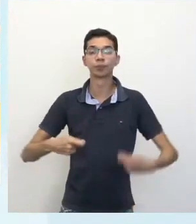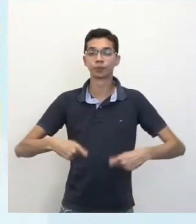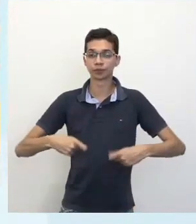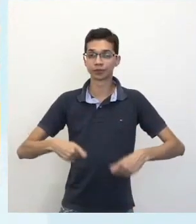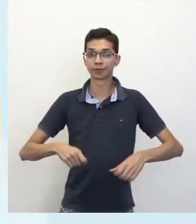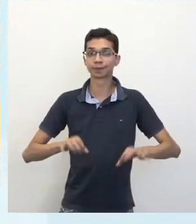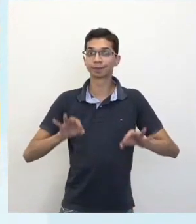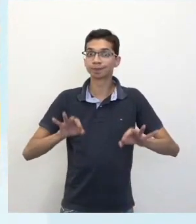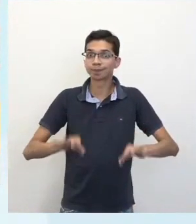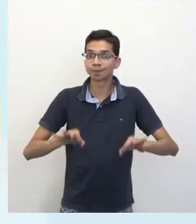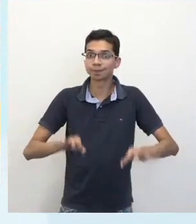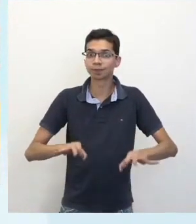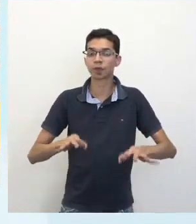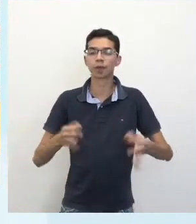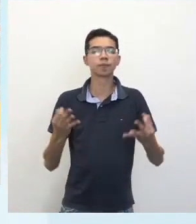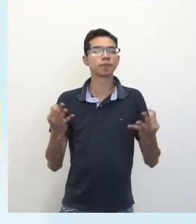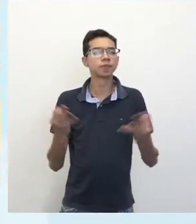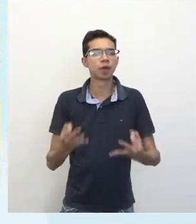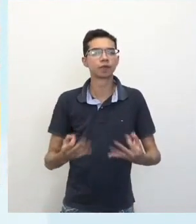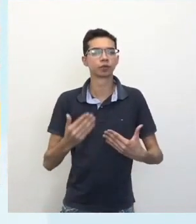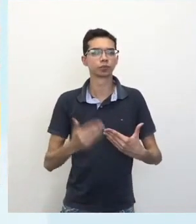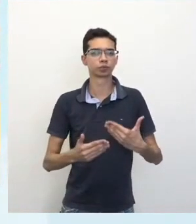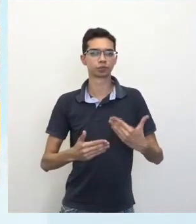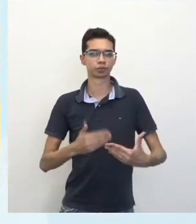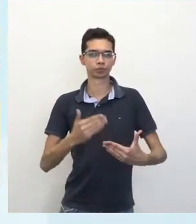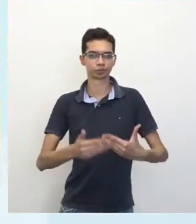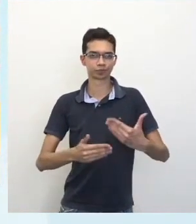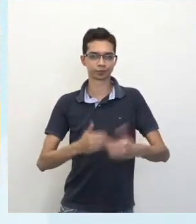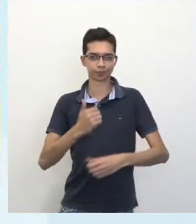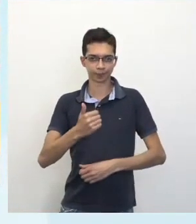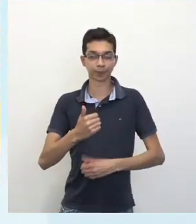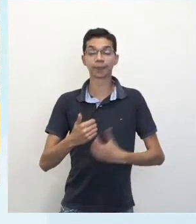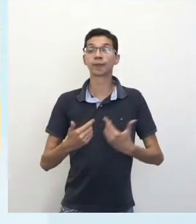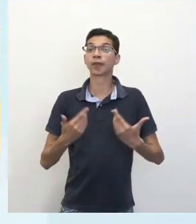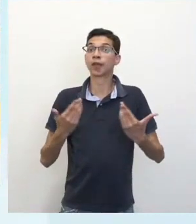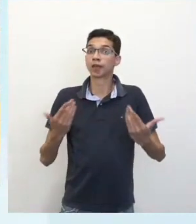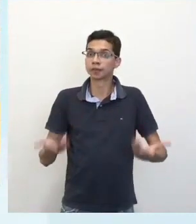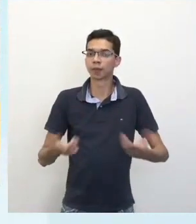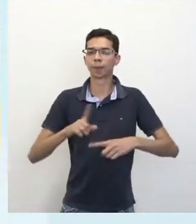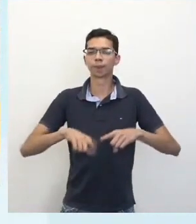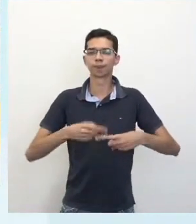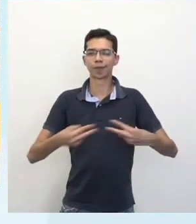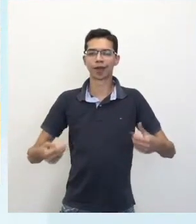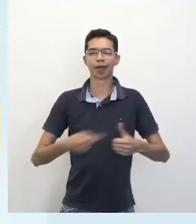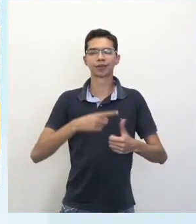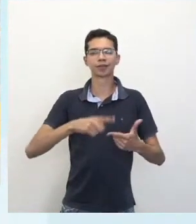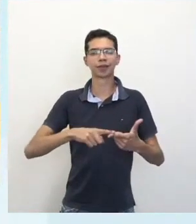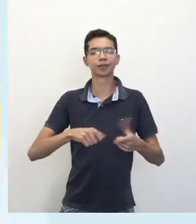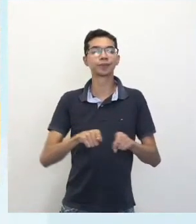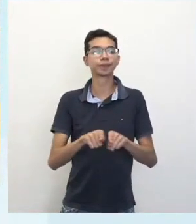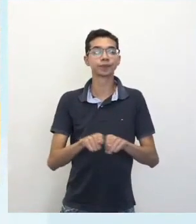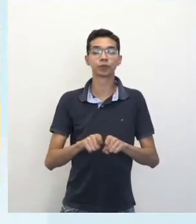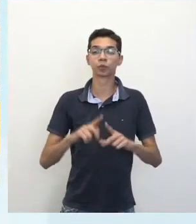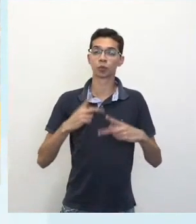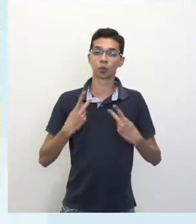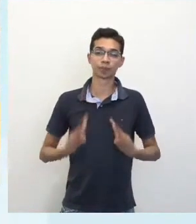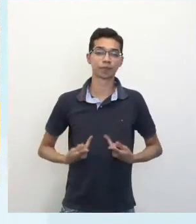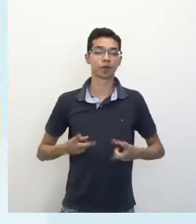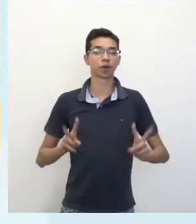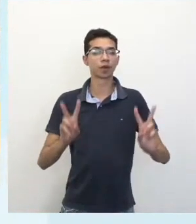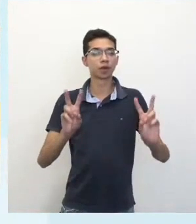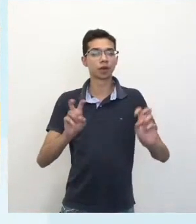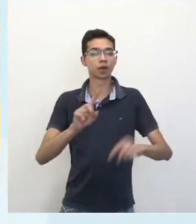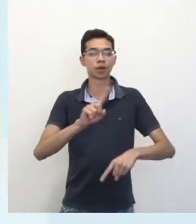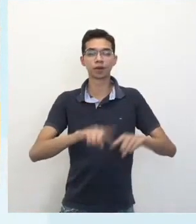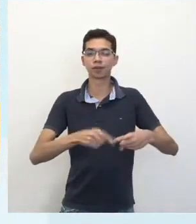tá? Então, dessa forma aí, tanto os recursos materiais como recursos humanos, né? Tudo é constantemente checado,